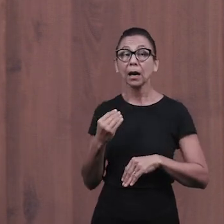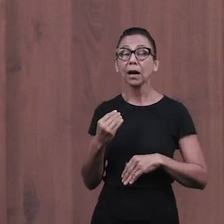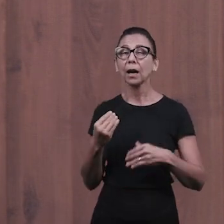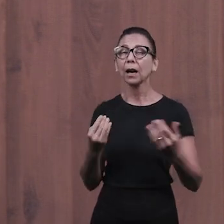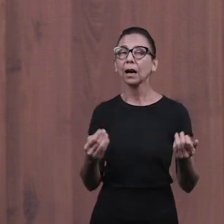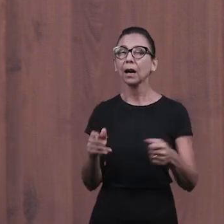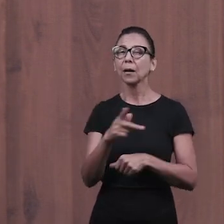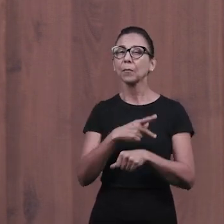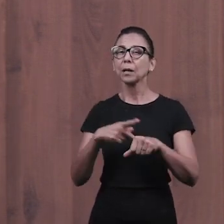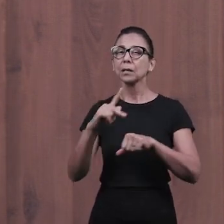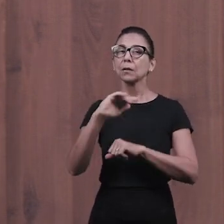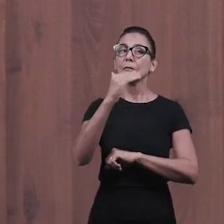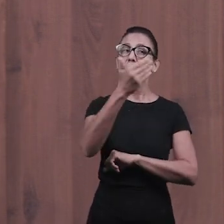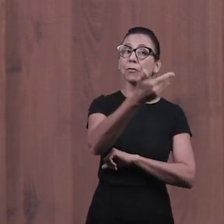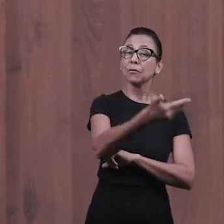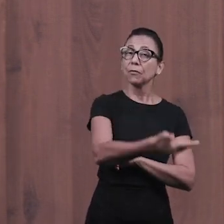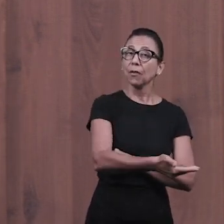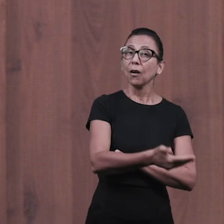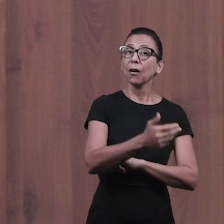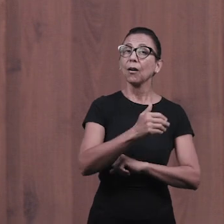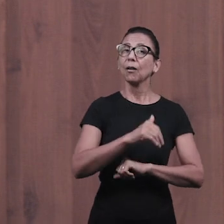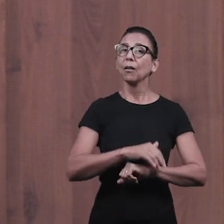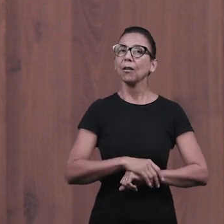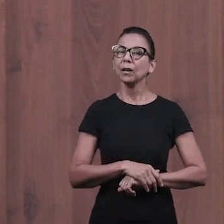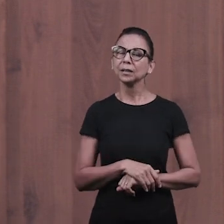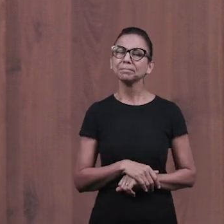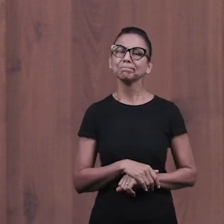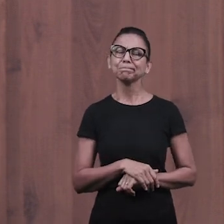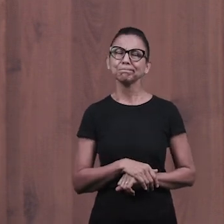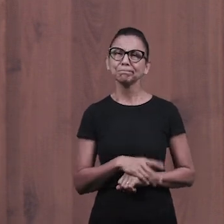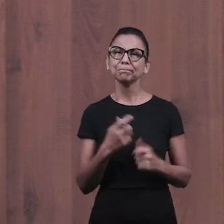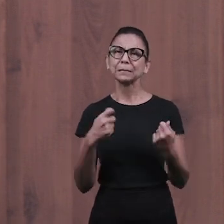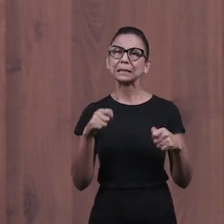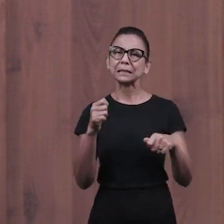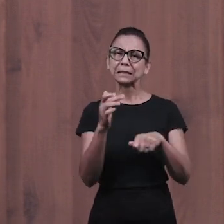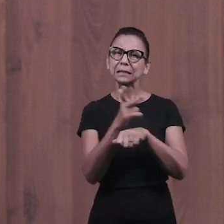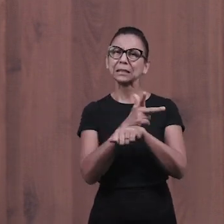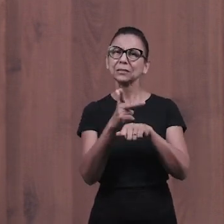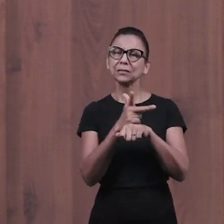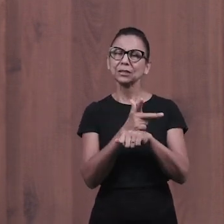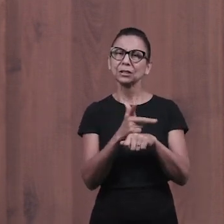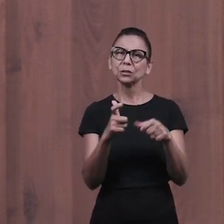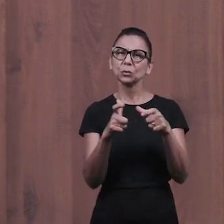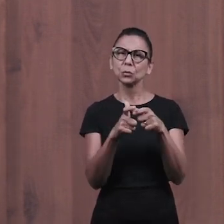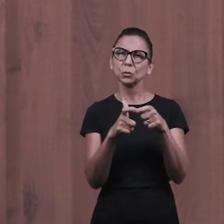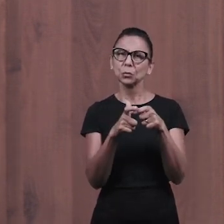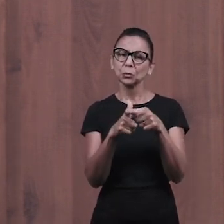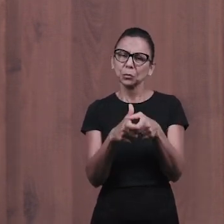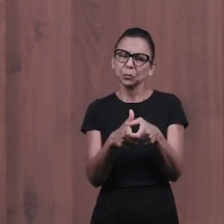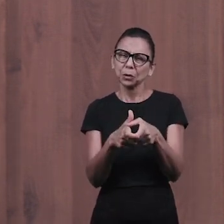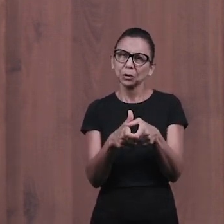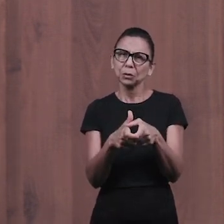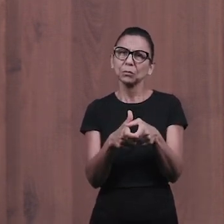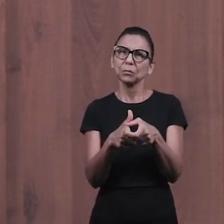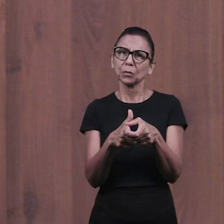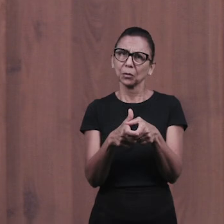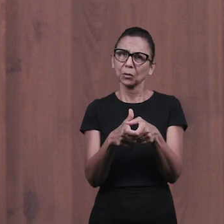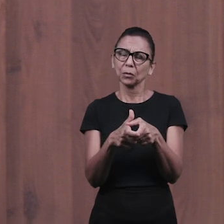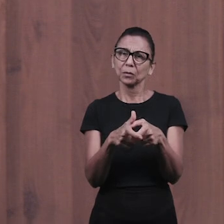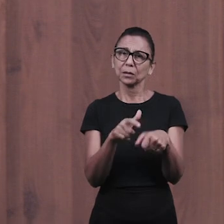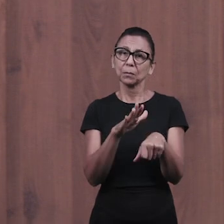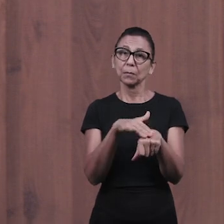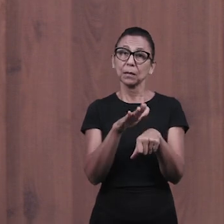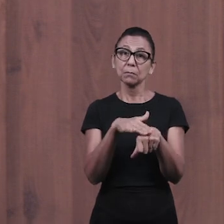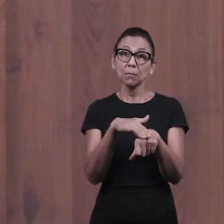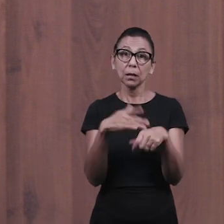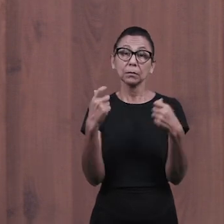temos sentido falta de alguns vídeos vindos do exterior. O número tem sido muito pequeno, nós queremos mais vídeos do